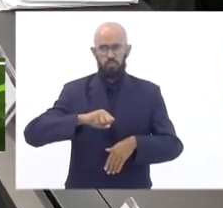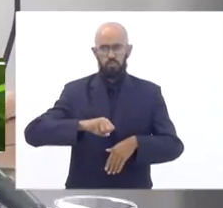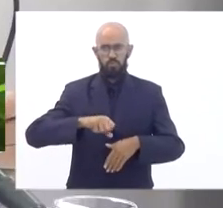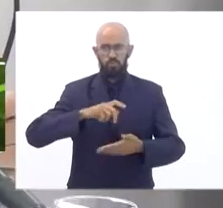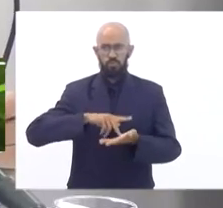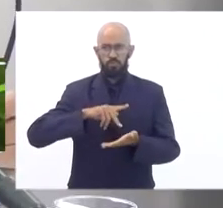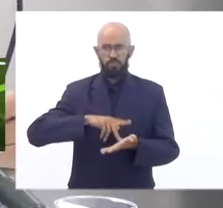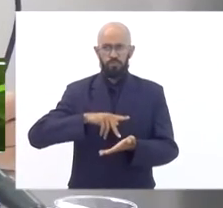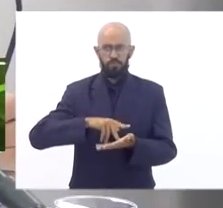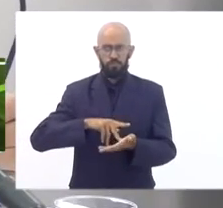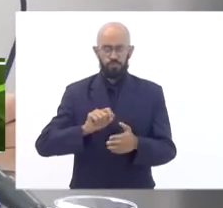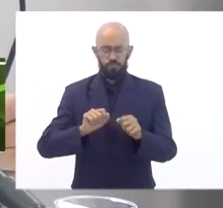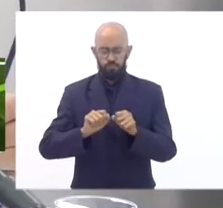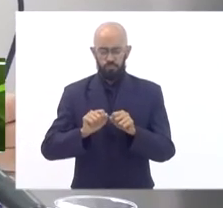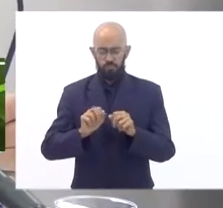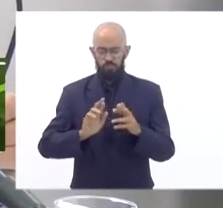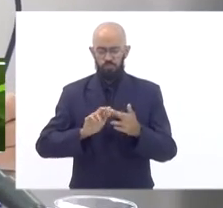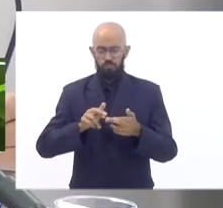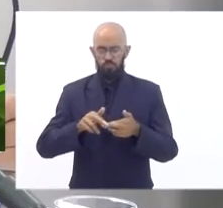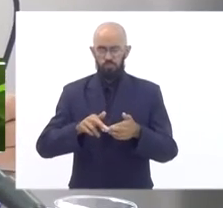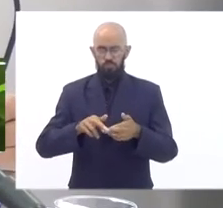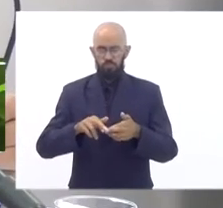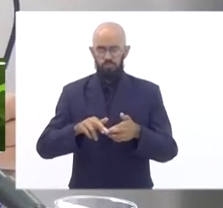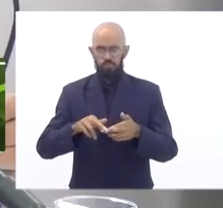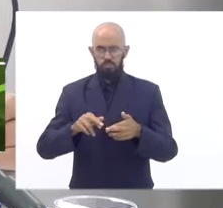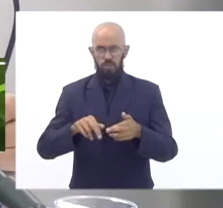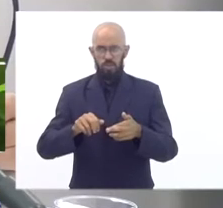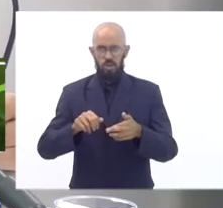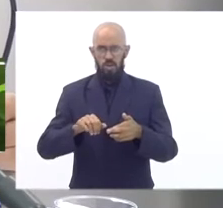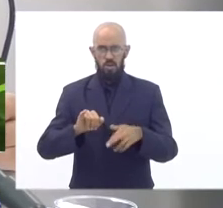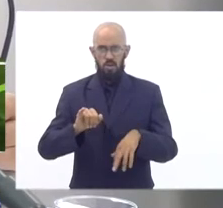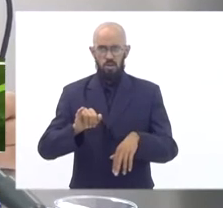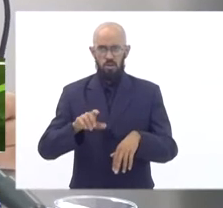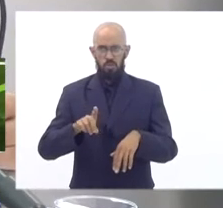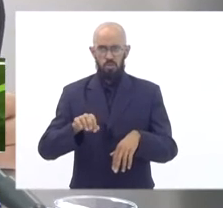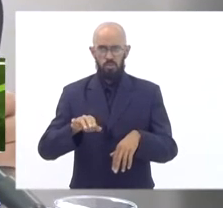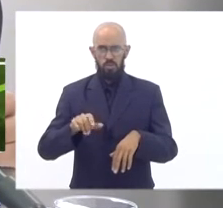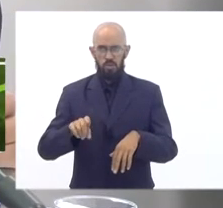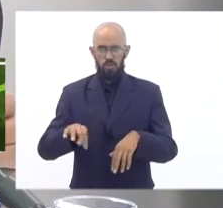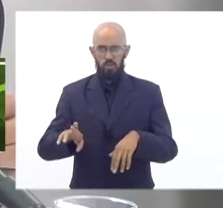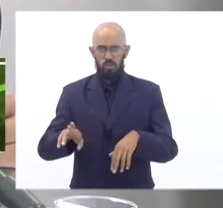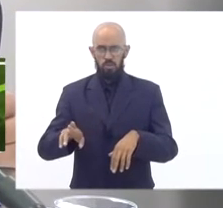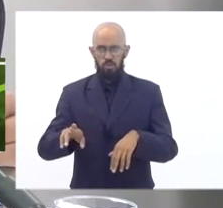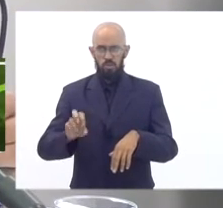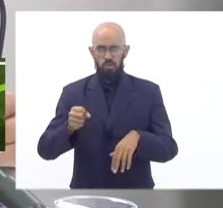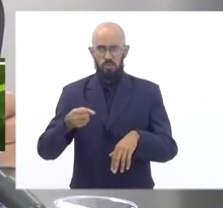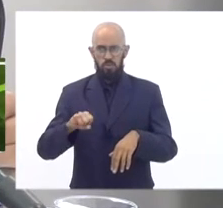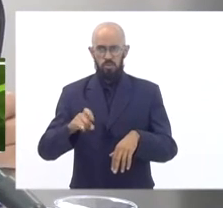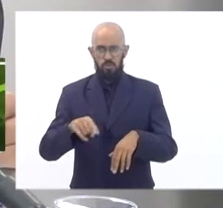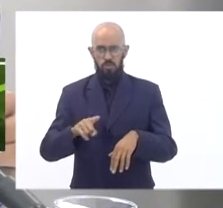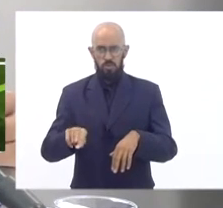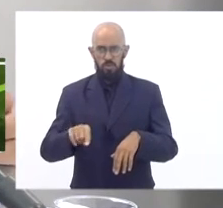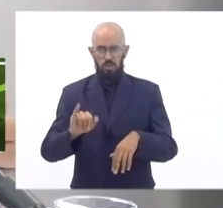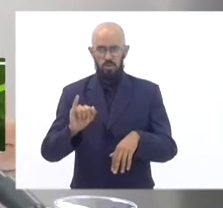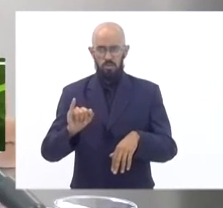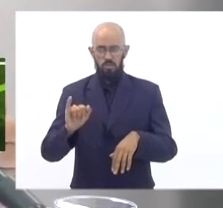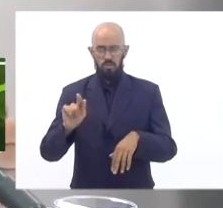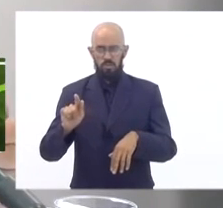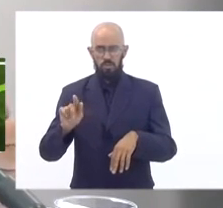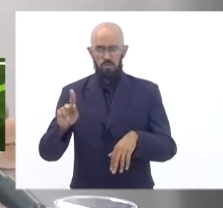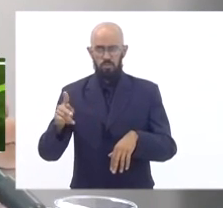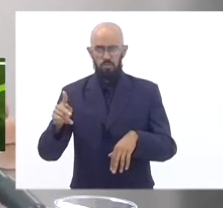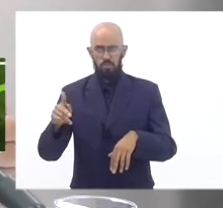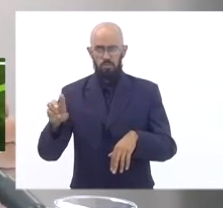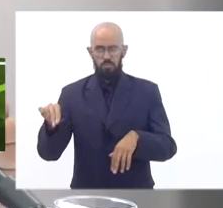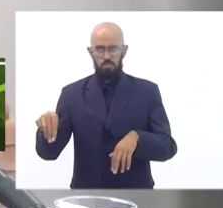faz referência a um indicador substitutivo na hipótese de extinção do IGPM. Está claro aqui. Eu acho que,